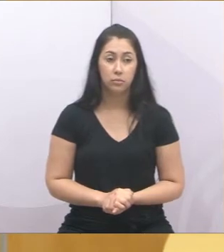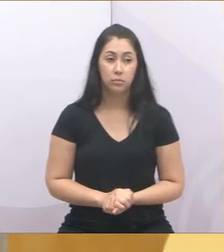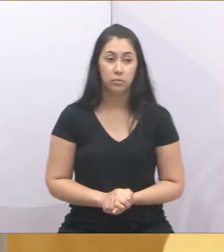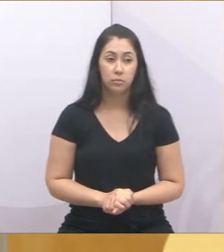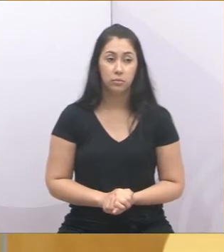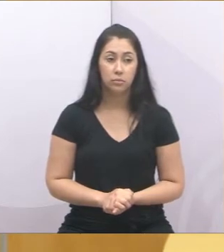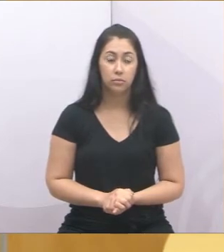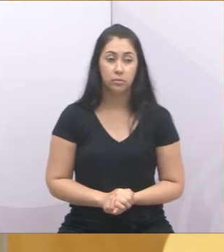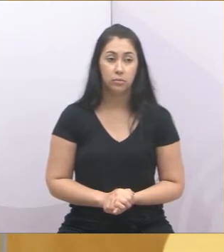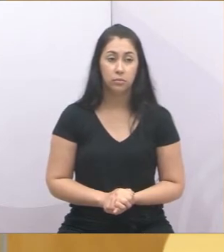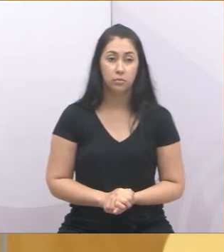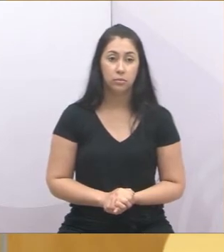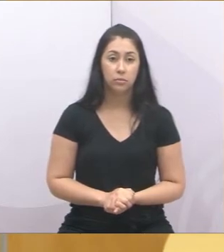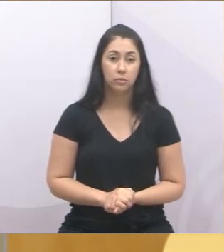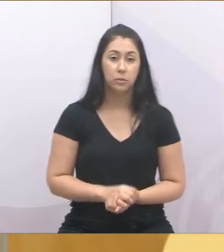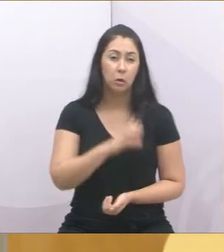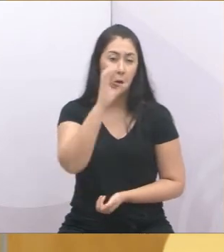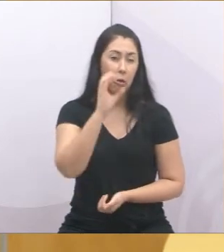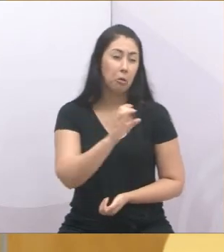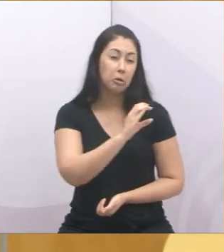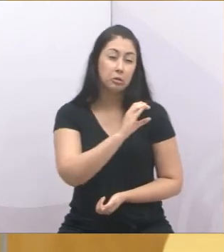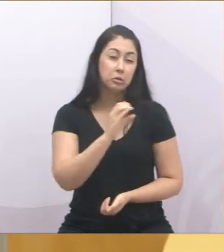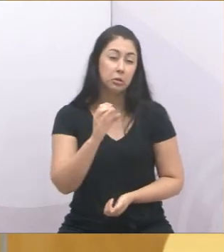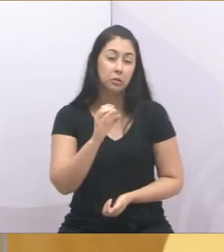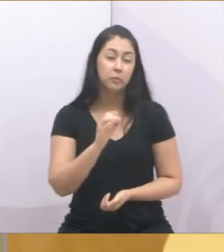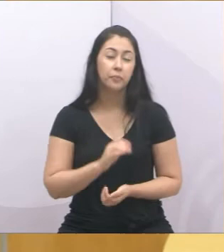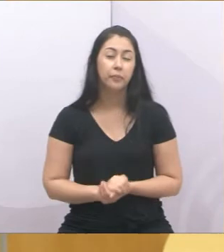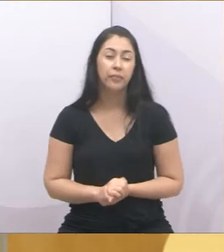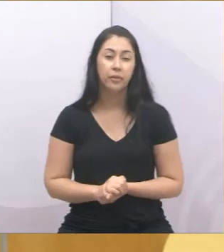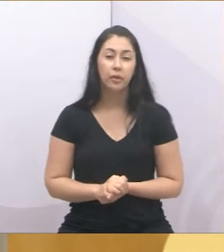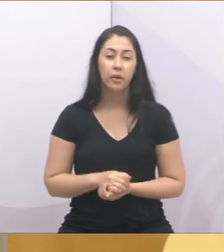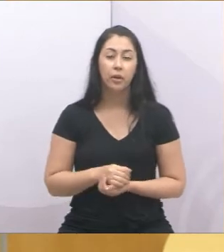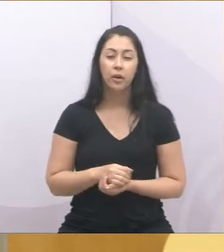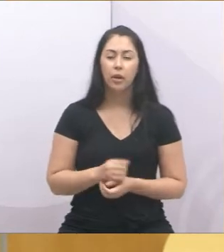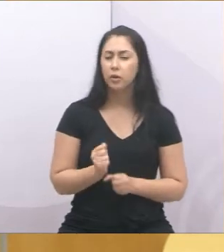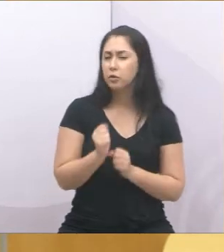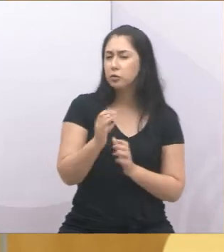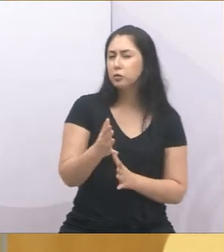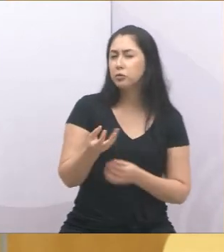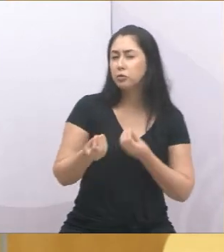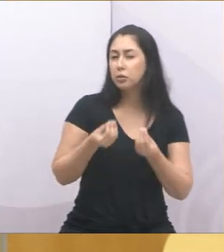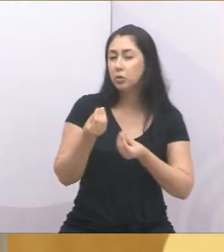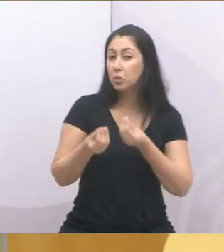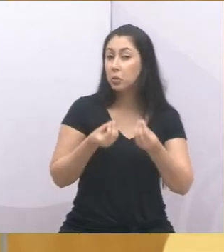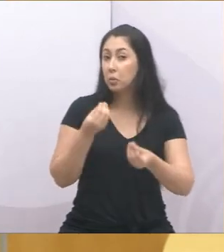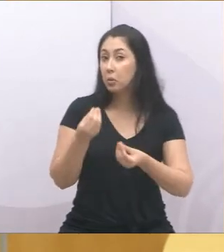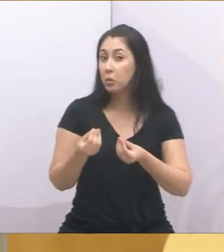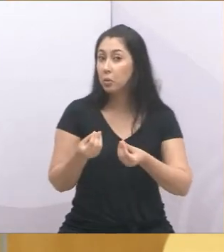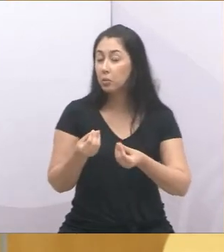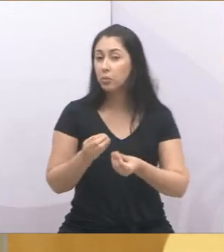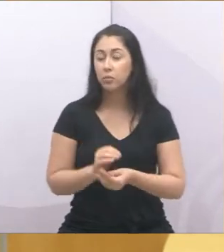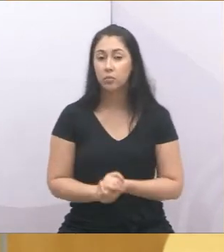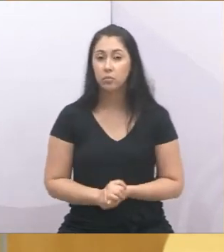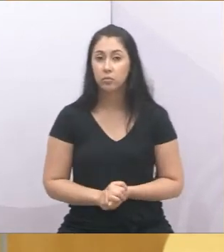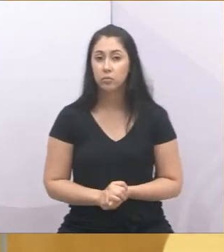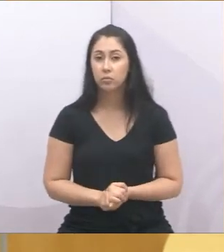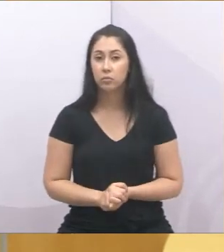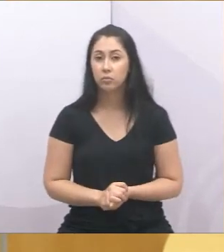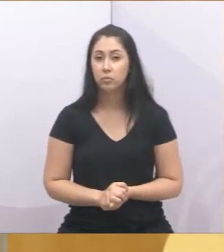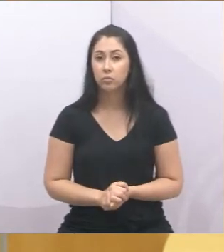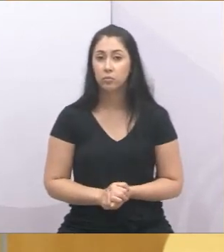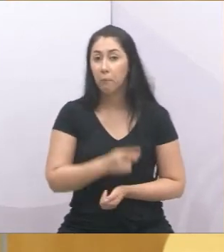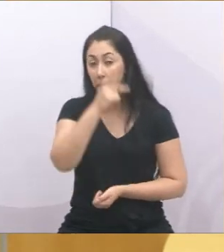Como os cristãos leigos devem se portar diante das autoridades